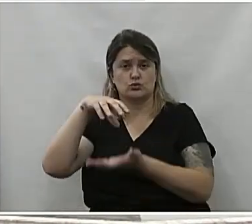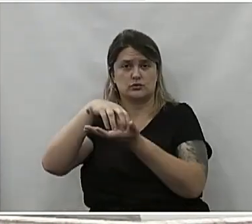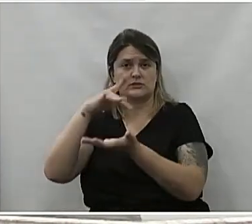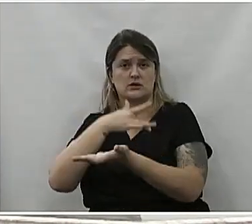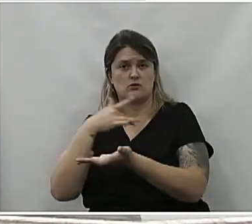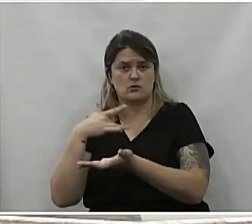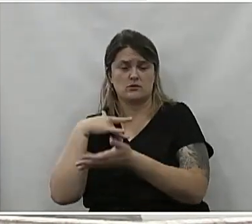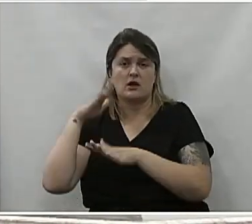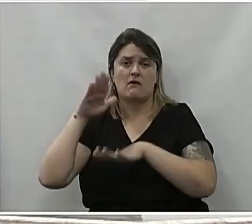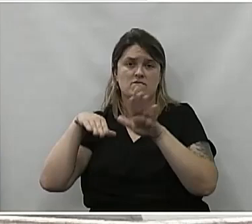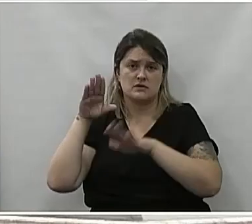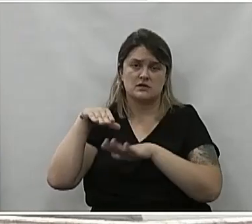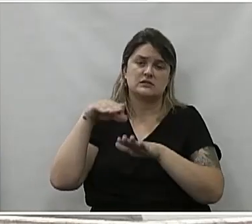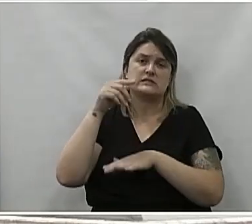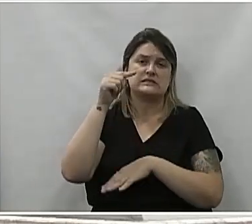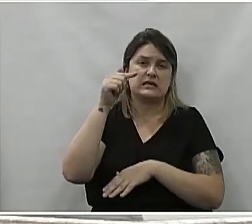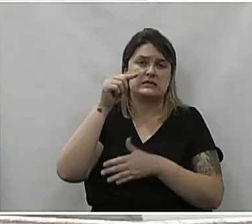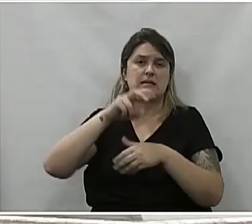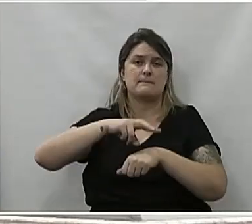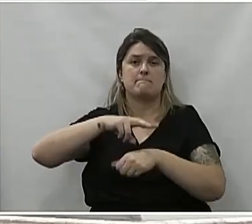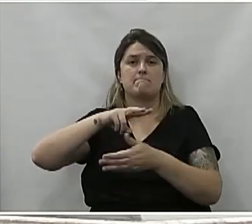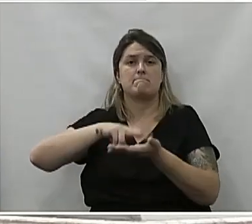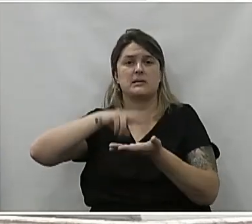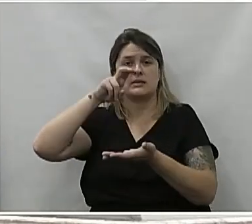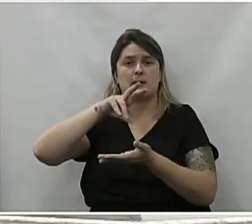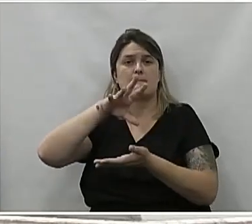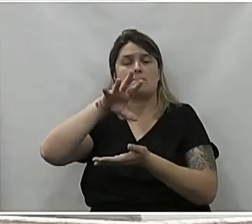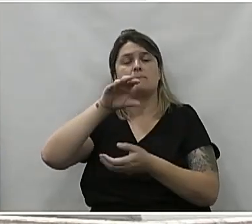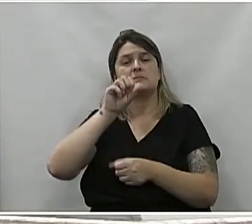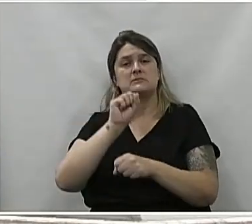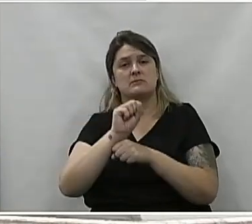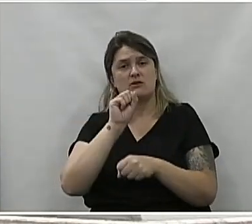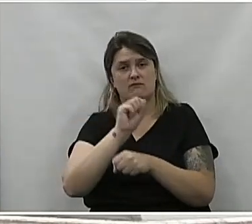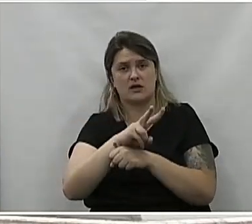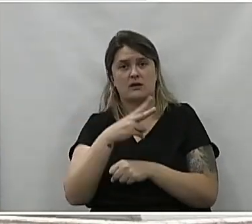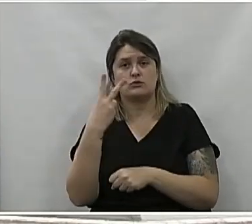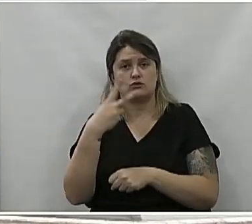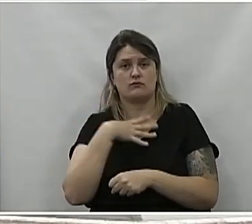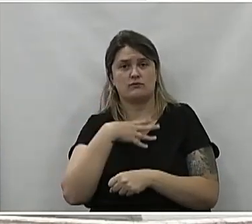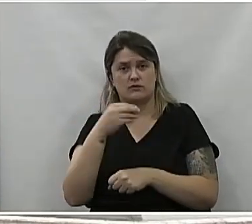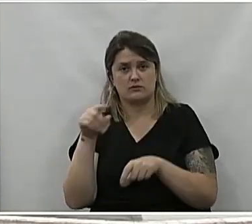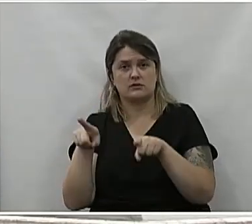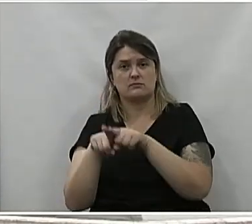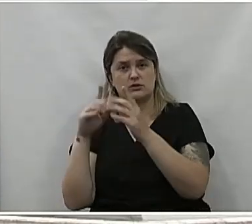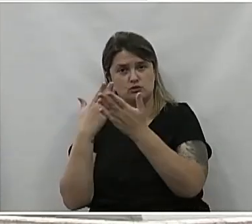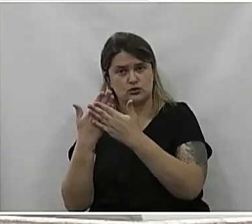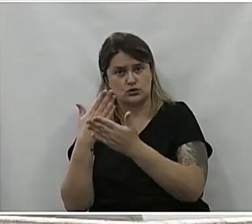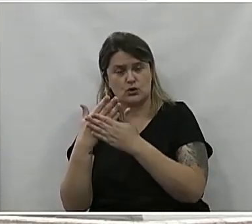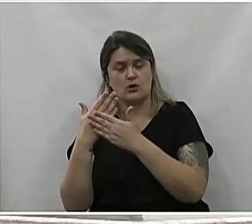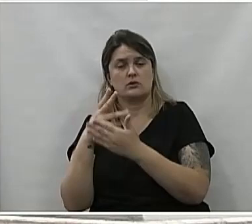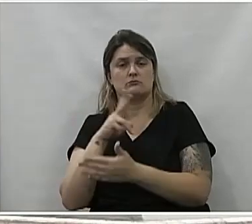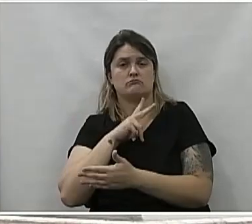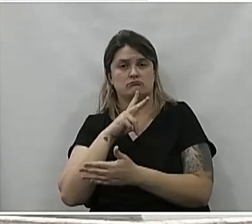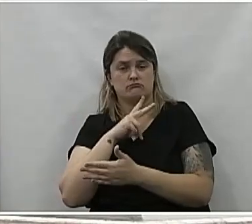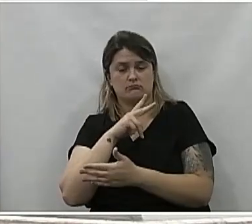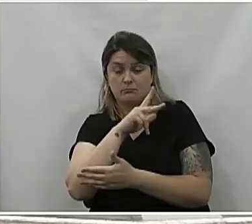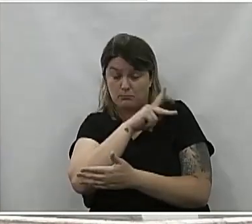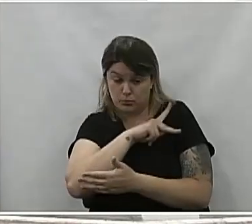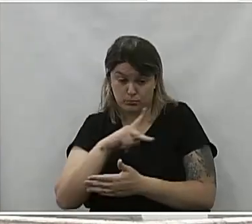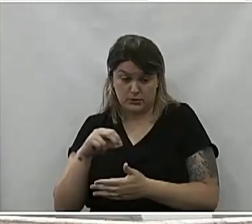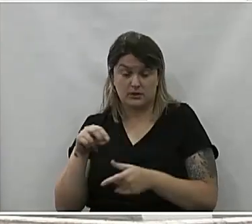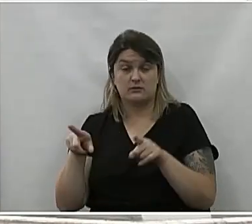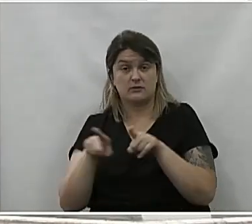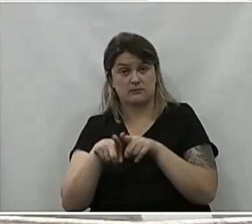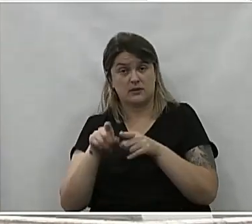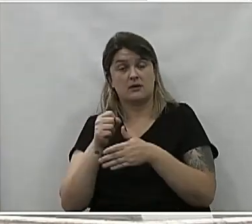Vou às vezes Seis, sete horas da manhã Para pegar ficha Os meus dois filhos Também estudam Em escola pública Também